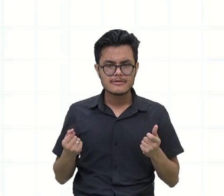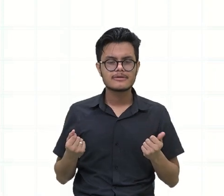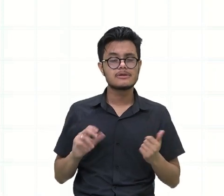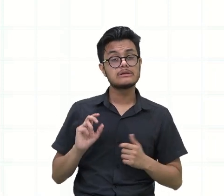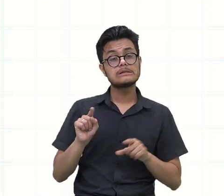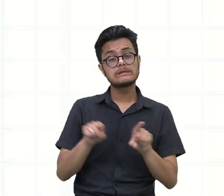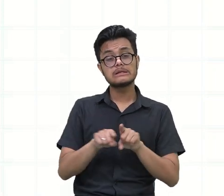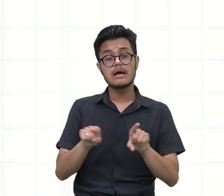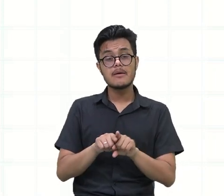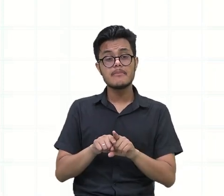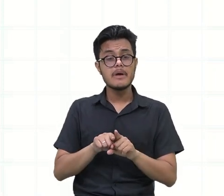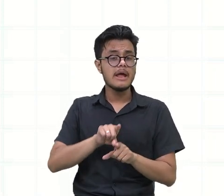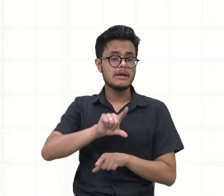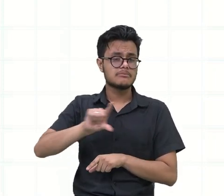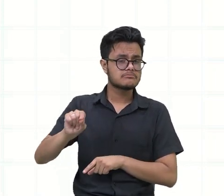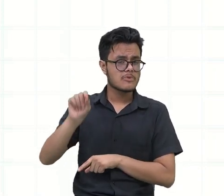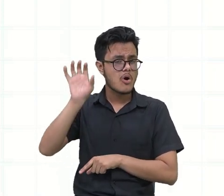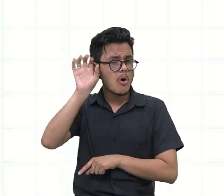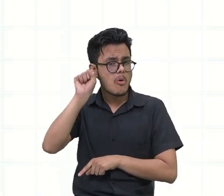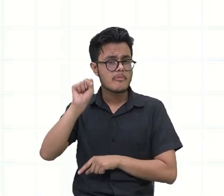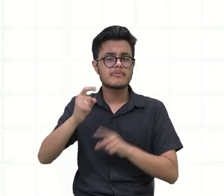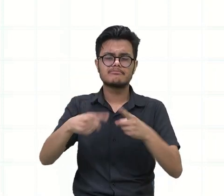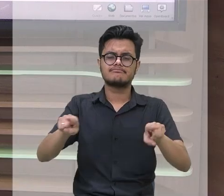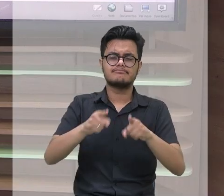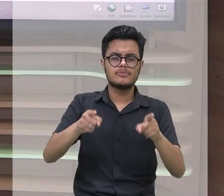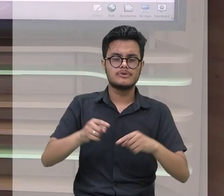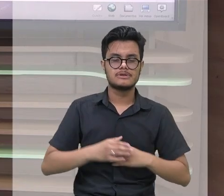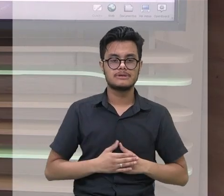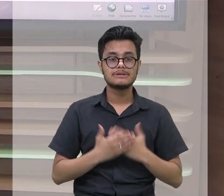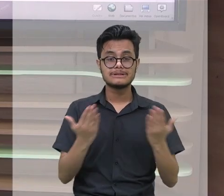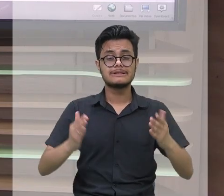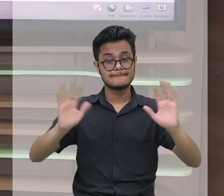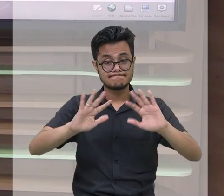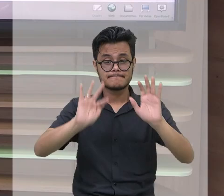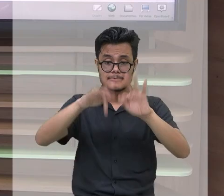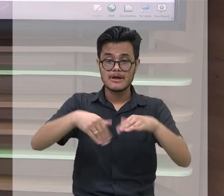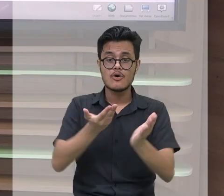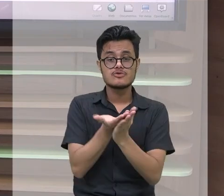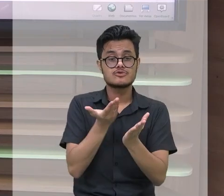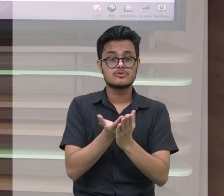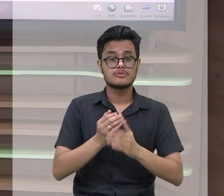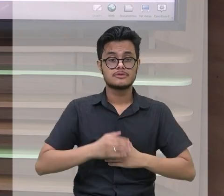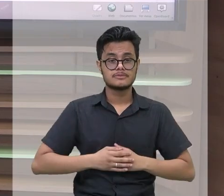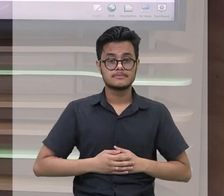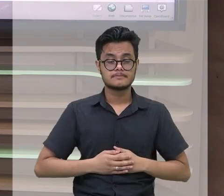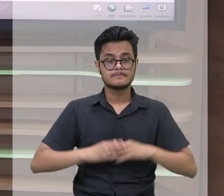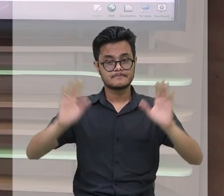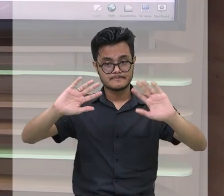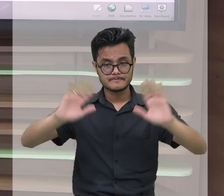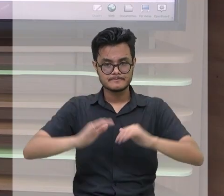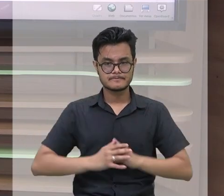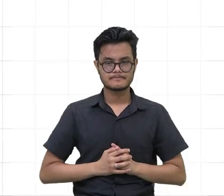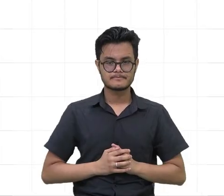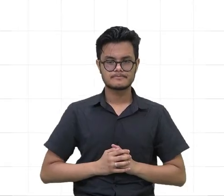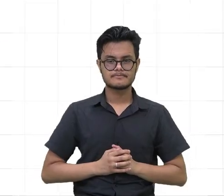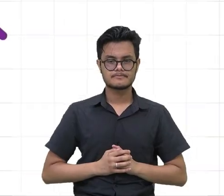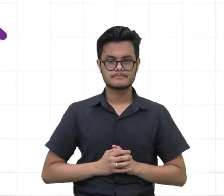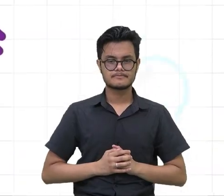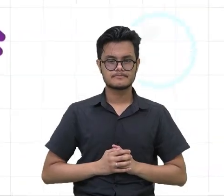ouvir. Muito bem. Então, turmas, essa foi a nossa aula e até uma próxima.